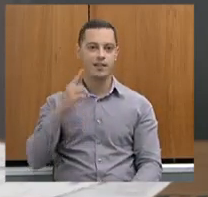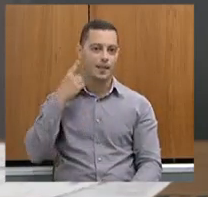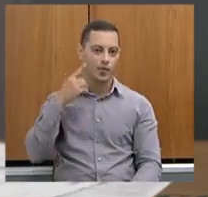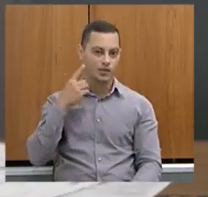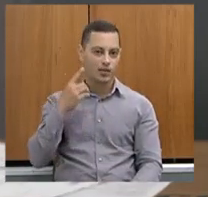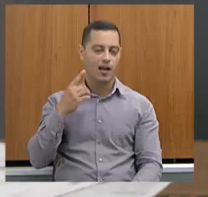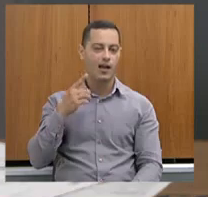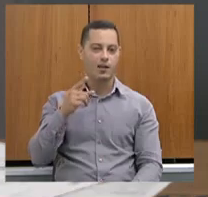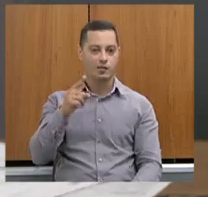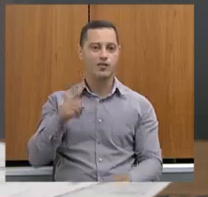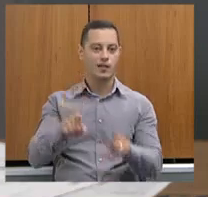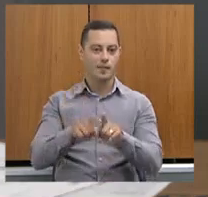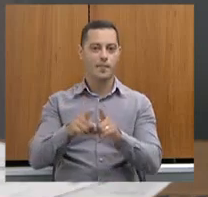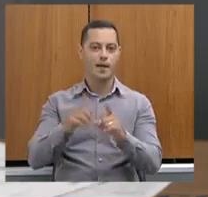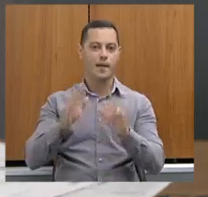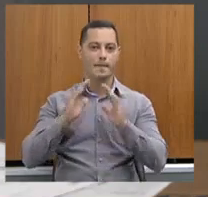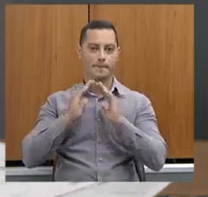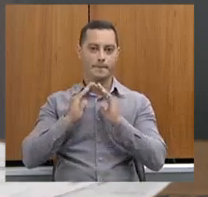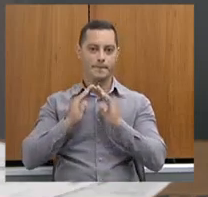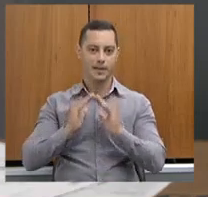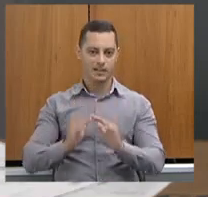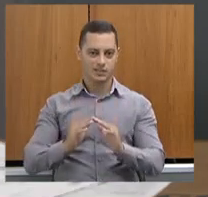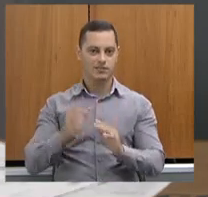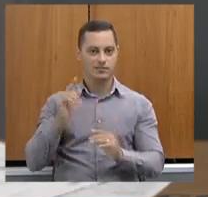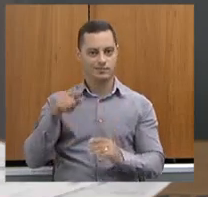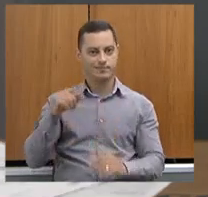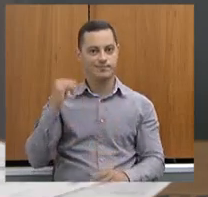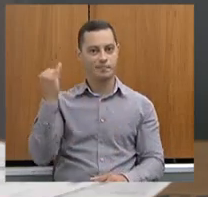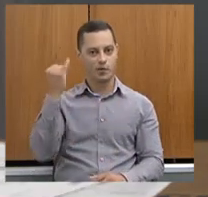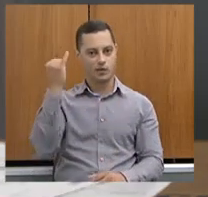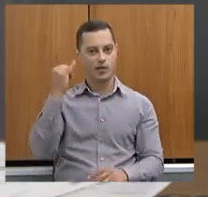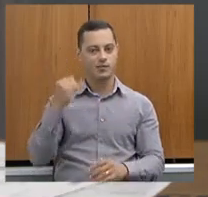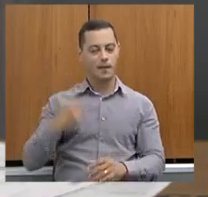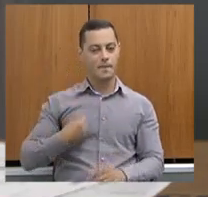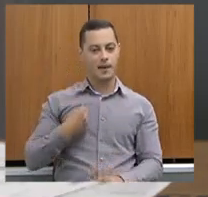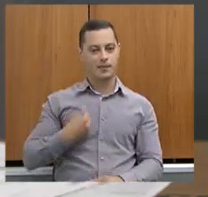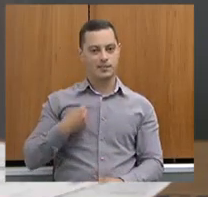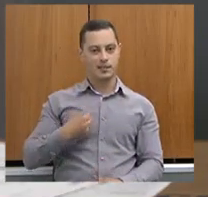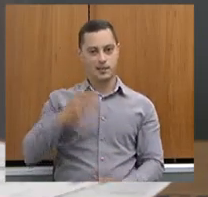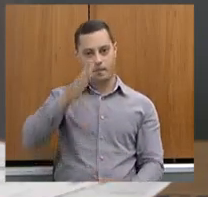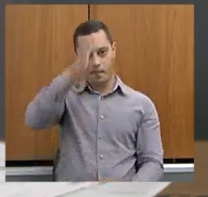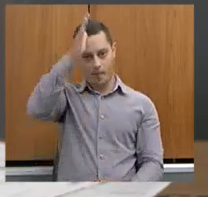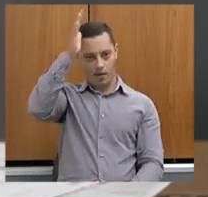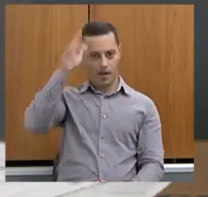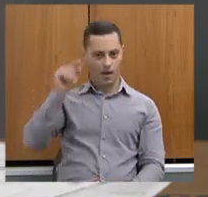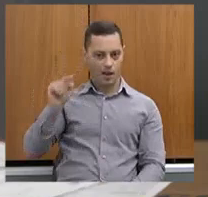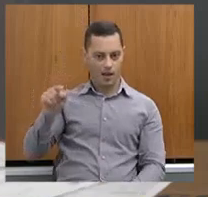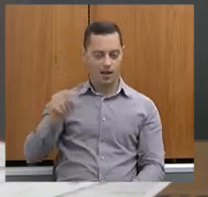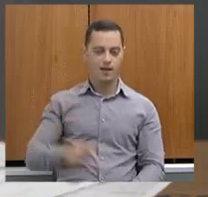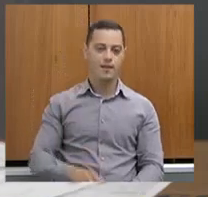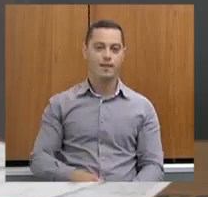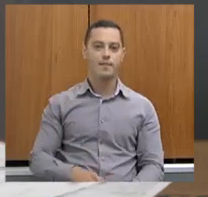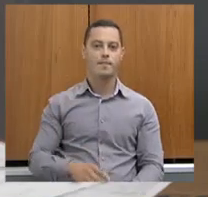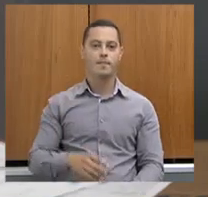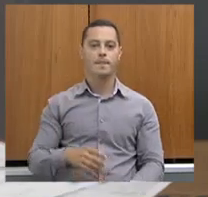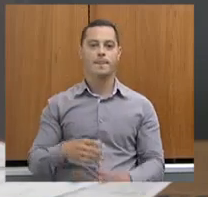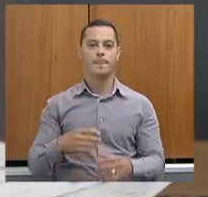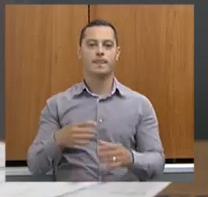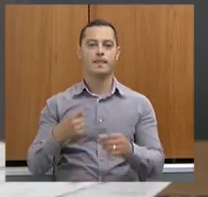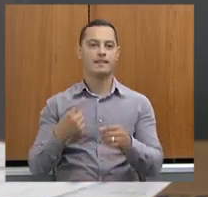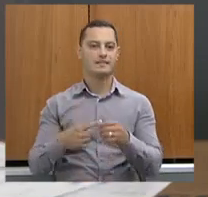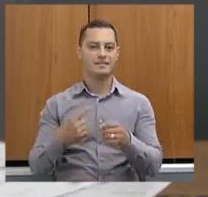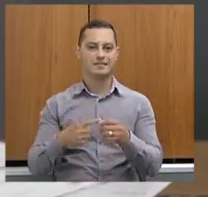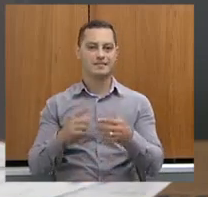nos solicitou de forma importante a presença do bombeiro em João Pinheiro em Sacramento em